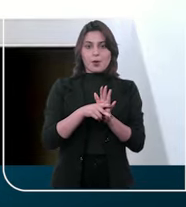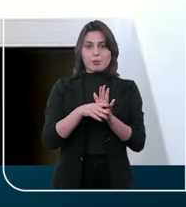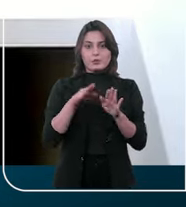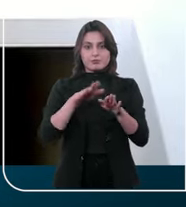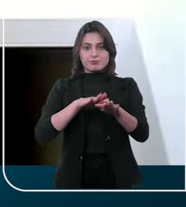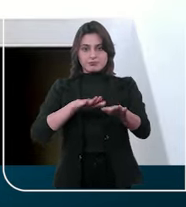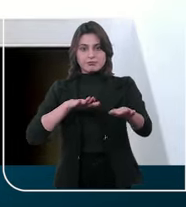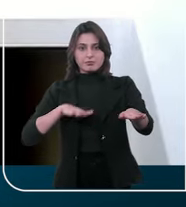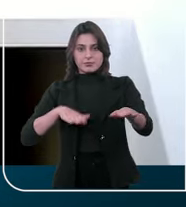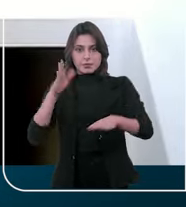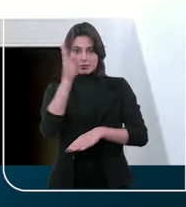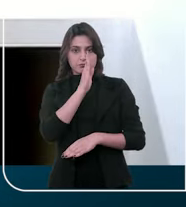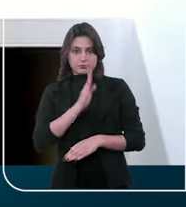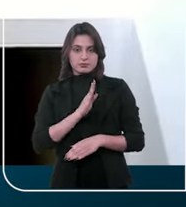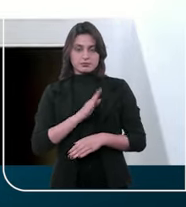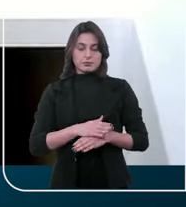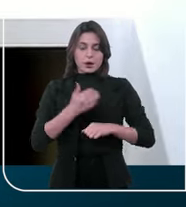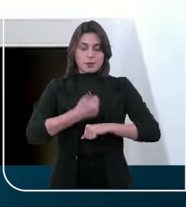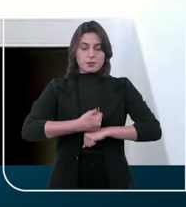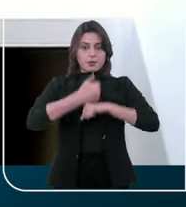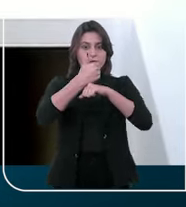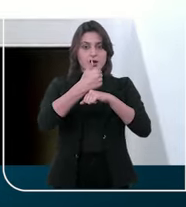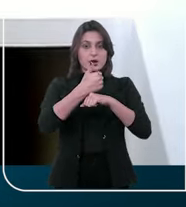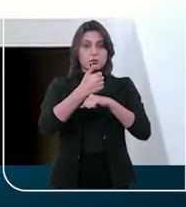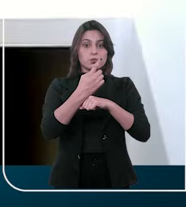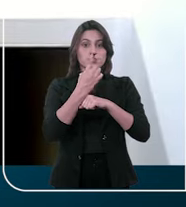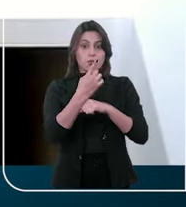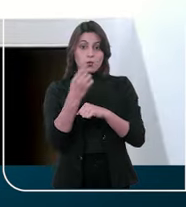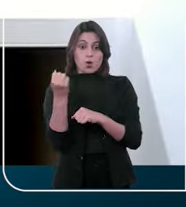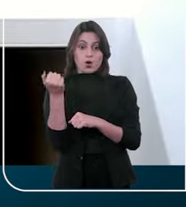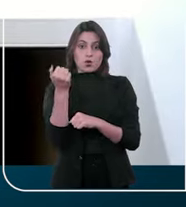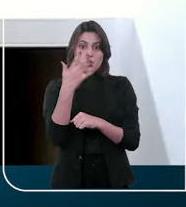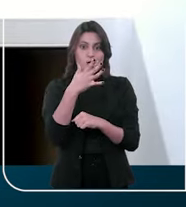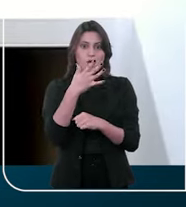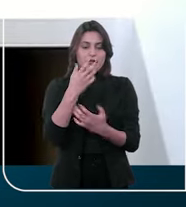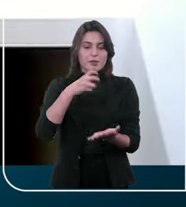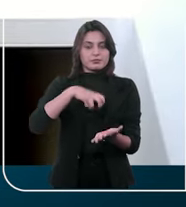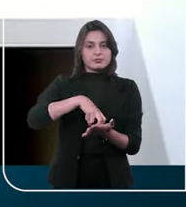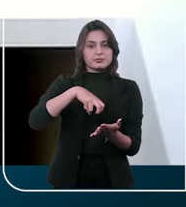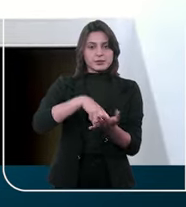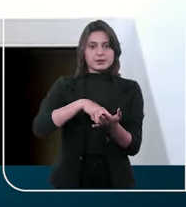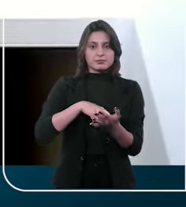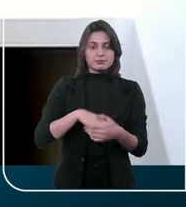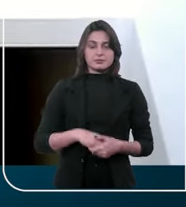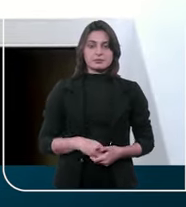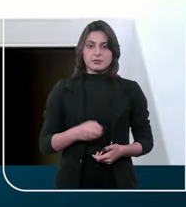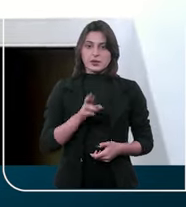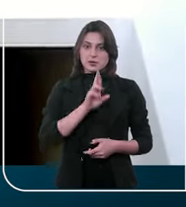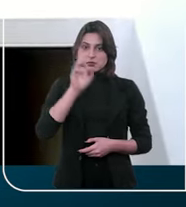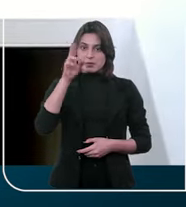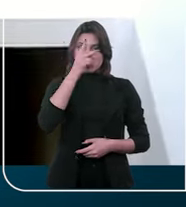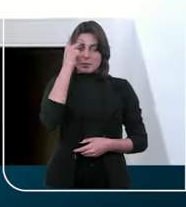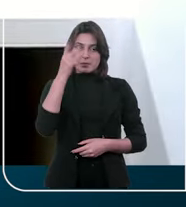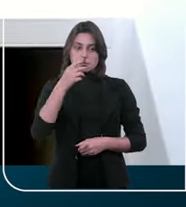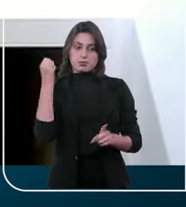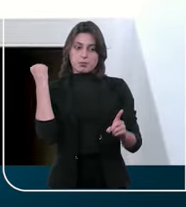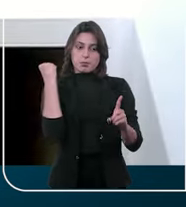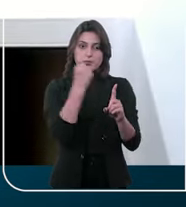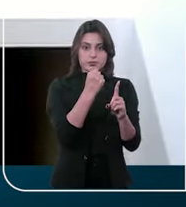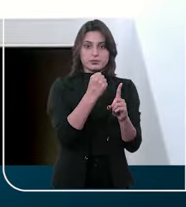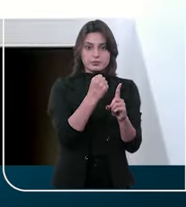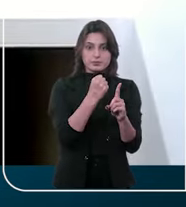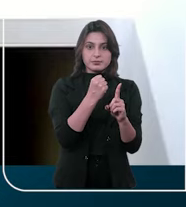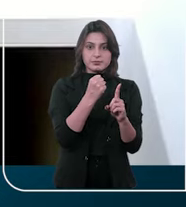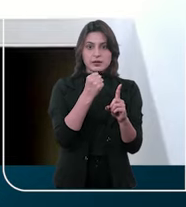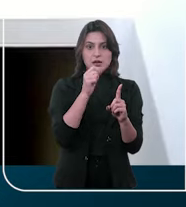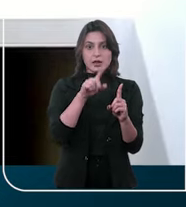um novo tipo penal, né, em que há a responsabilização do homicídio culposo quando o agente está sob efeito de